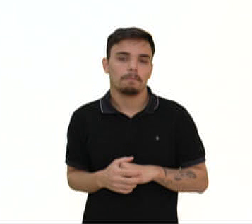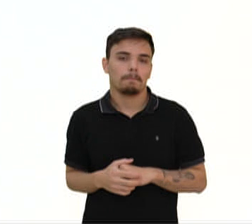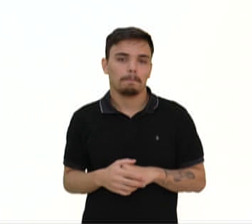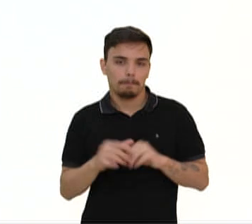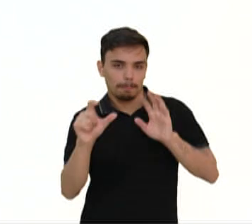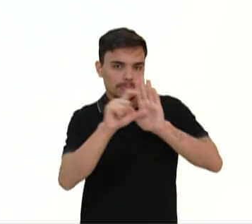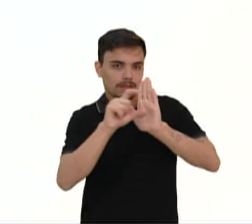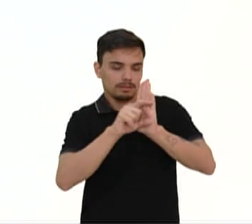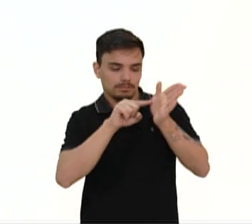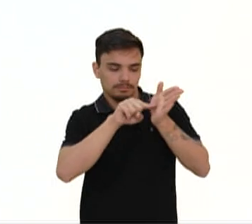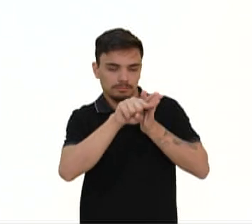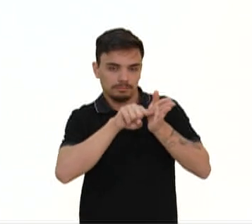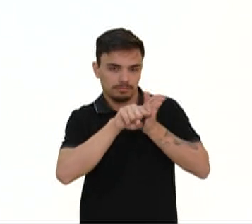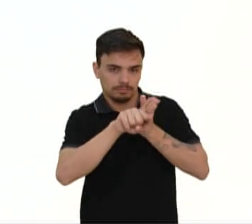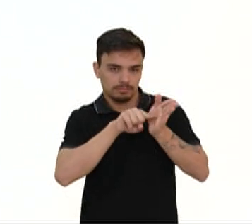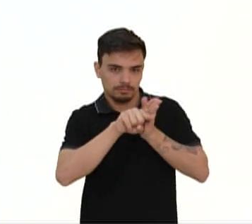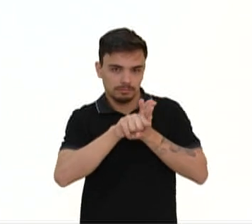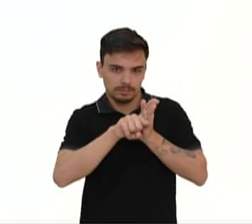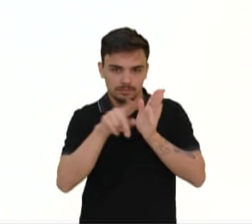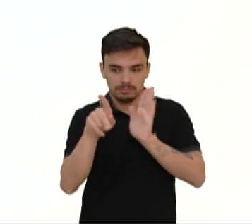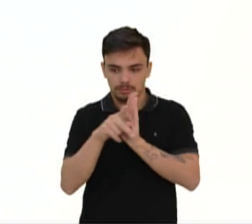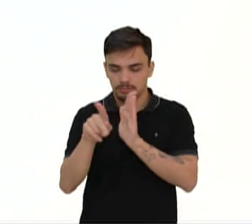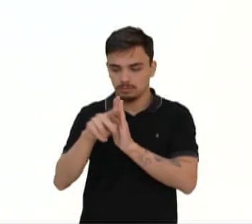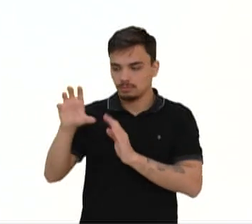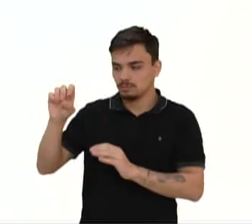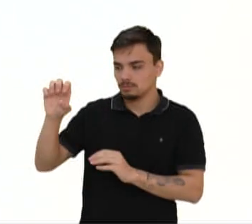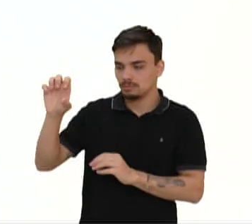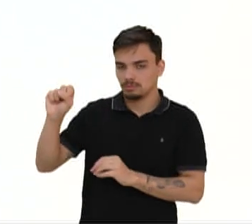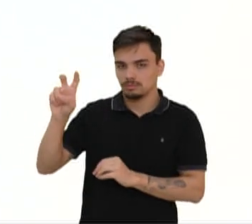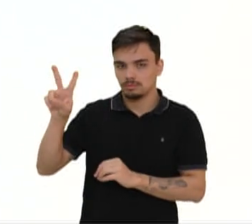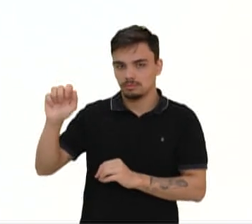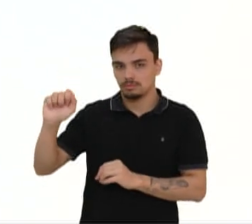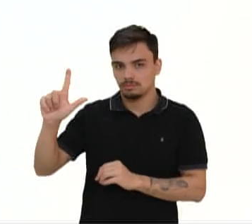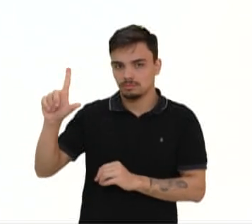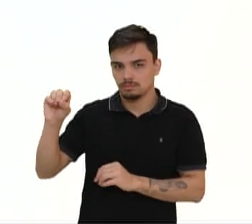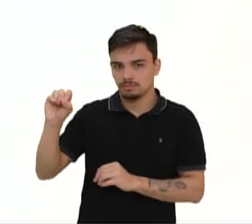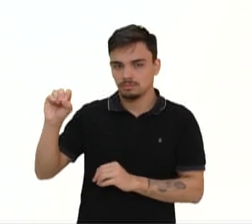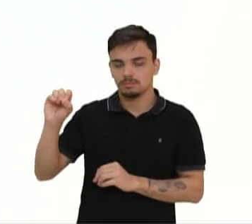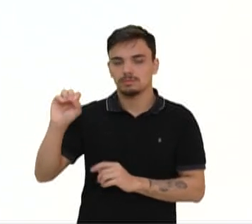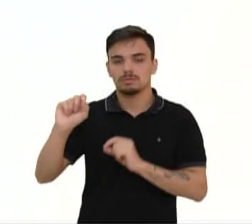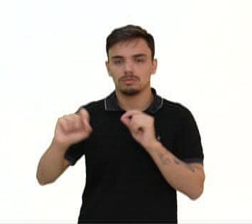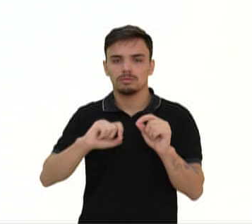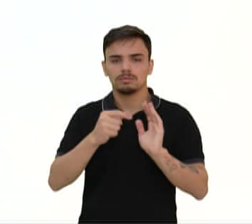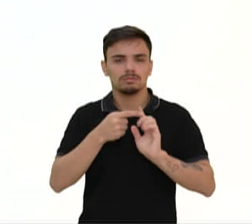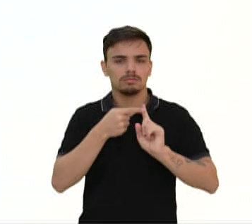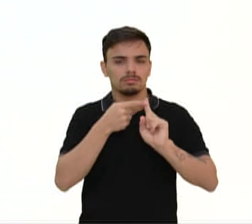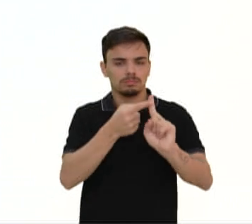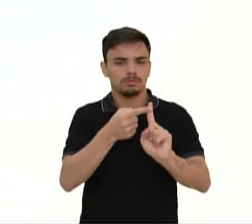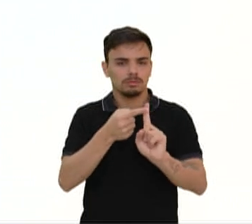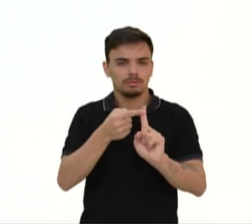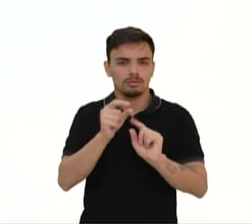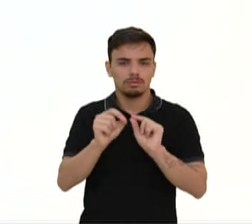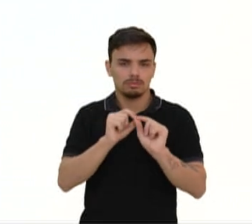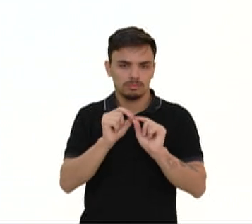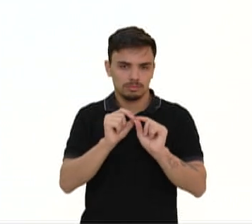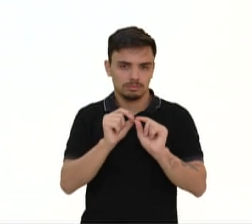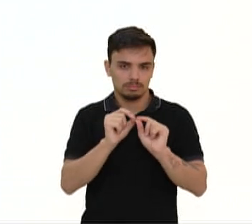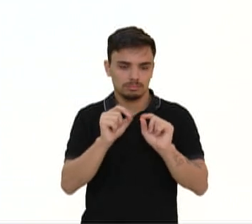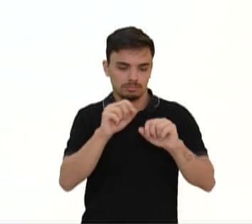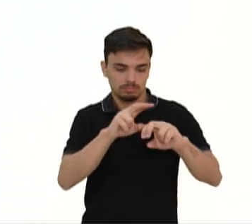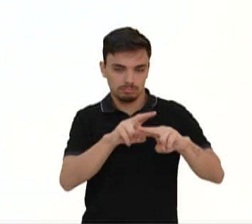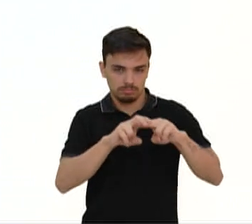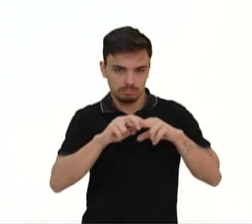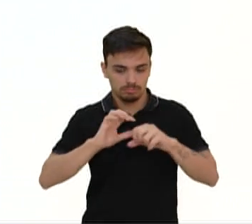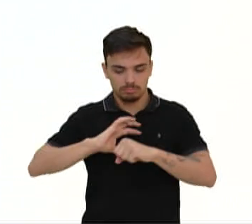trecho, pesquisa da Fundação Oswaldo Cruz, Fiocruz, já indicaram que não há indícios de que o coronavírus